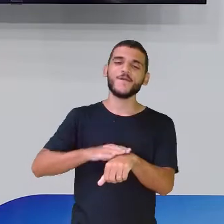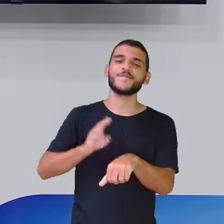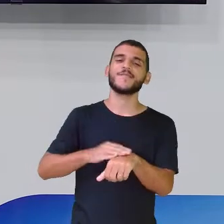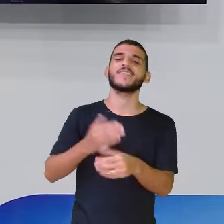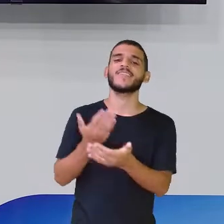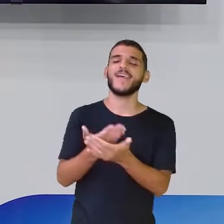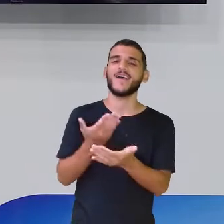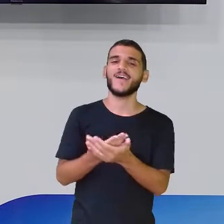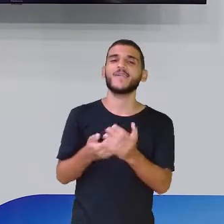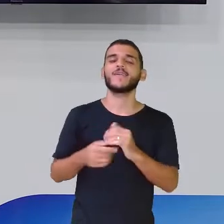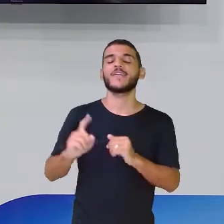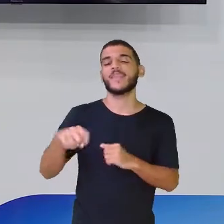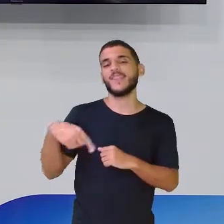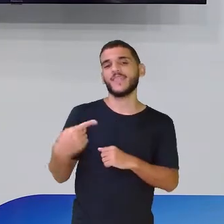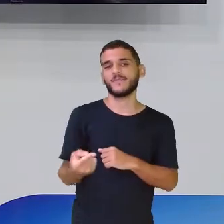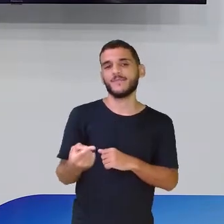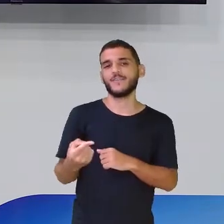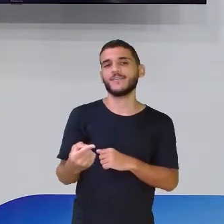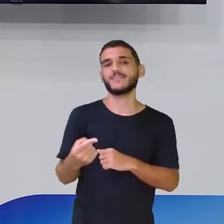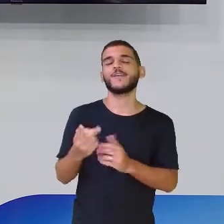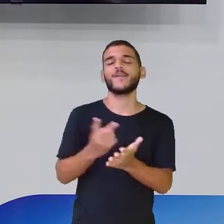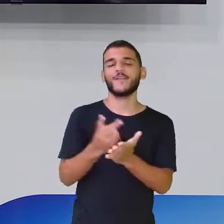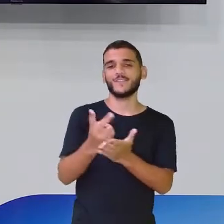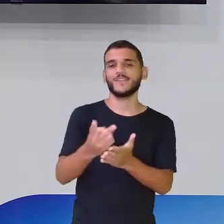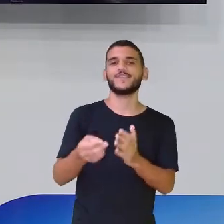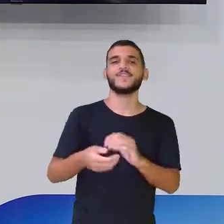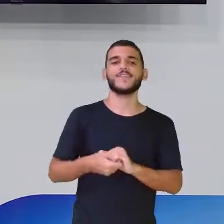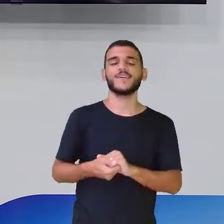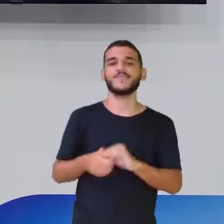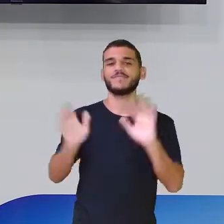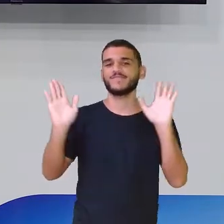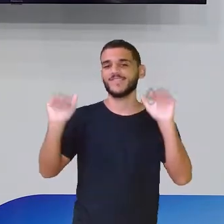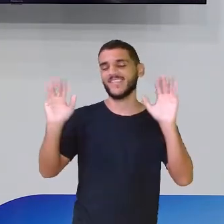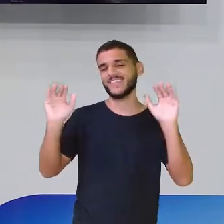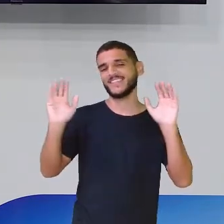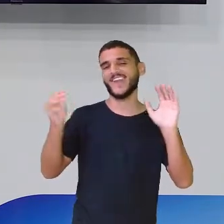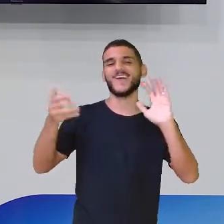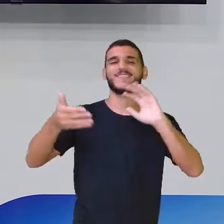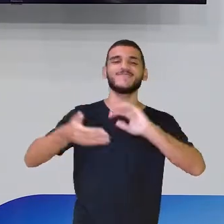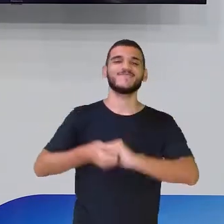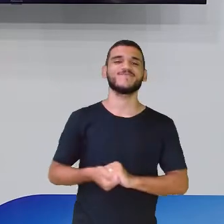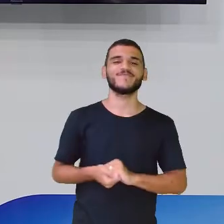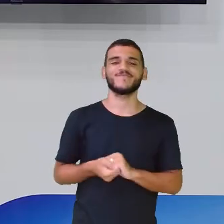aula, e a gente continua deste ponto na próxima aula. Até a próxima!